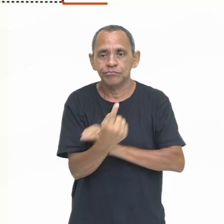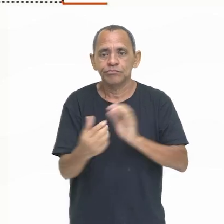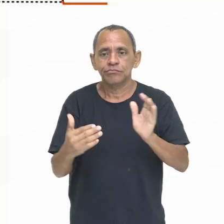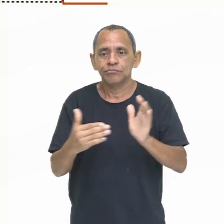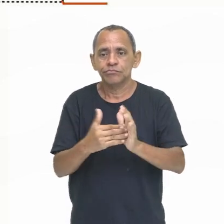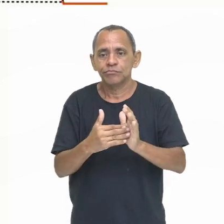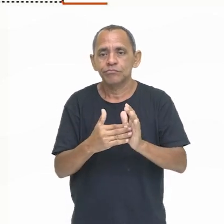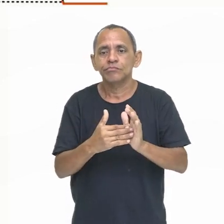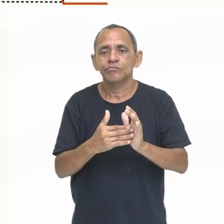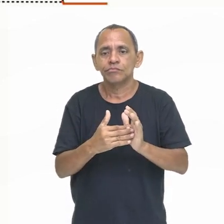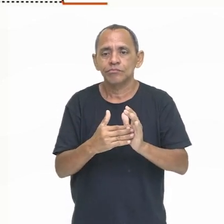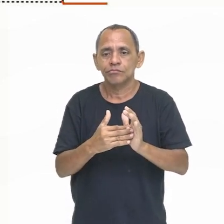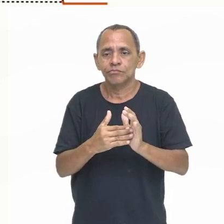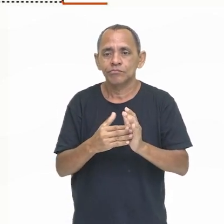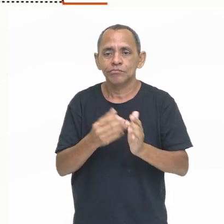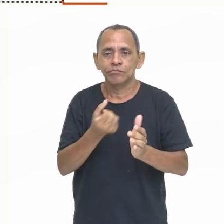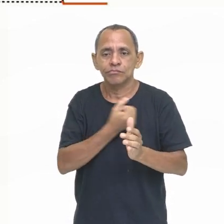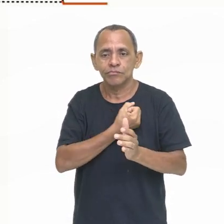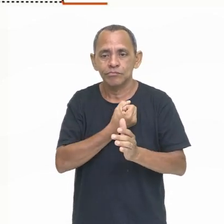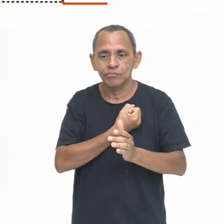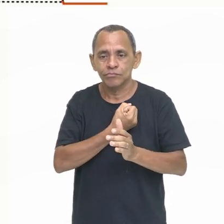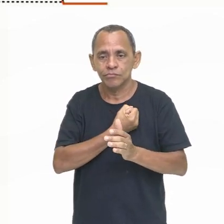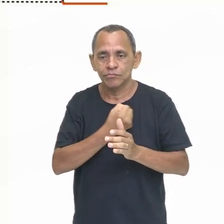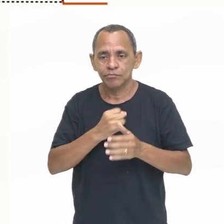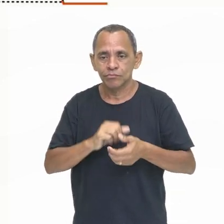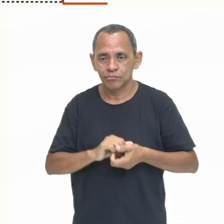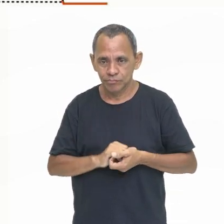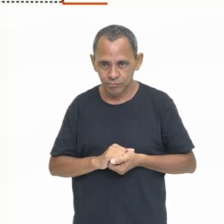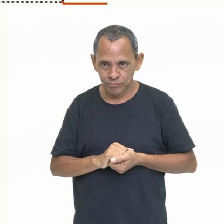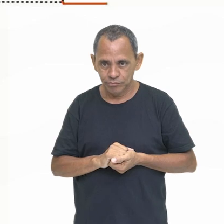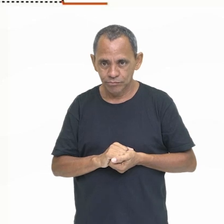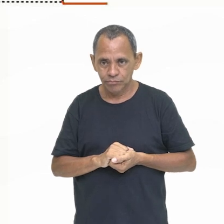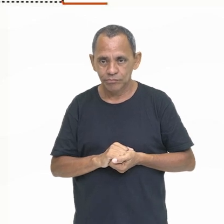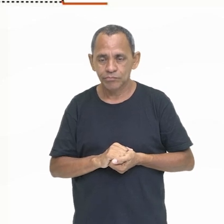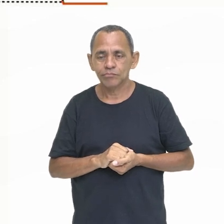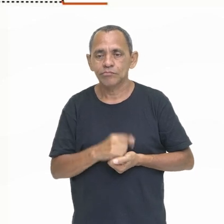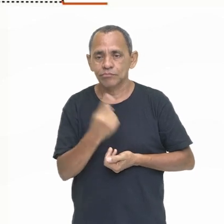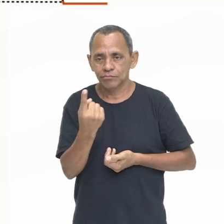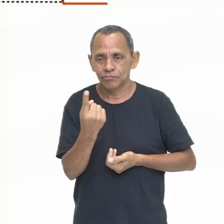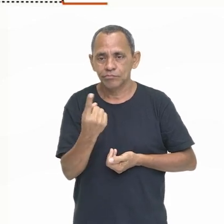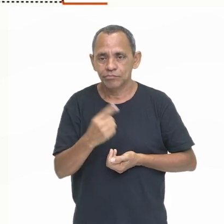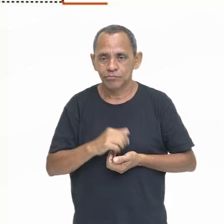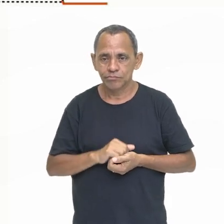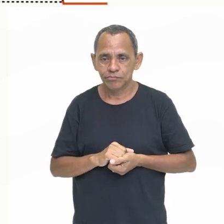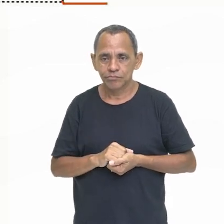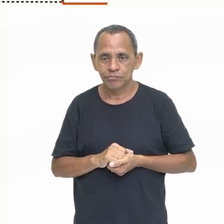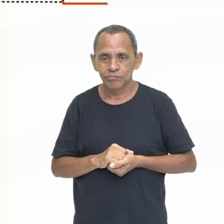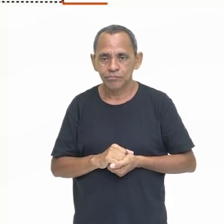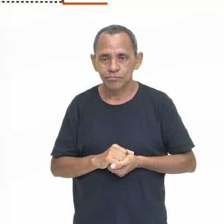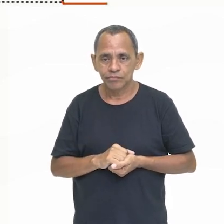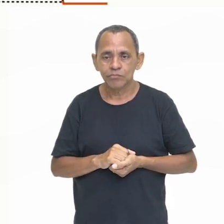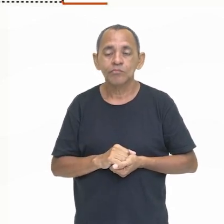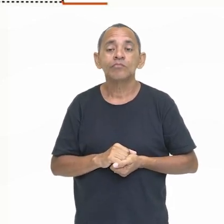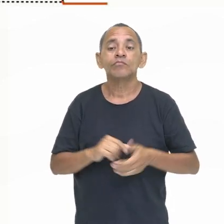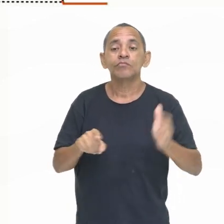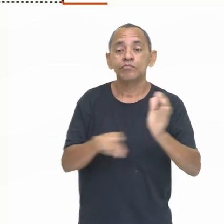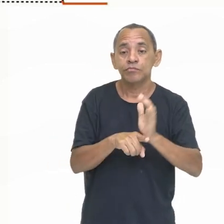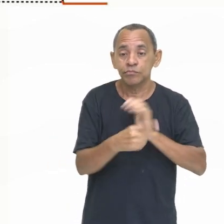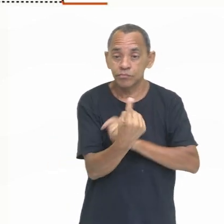até o número, perdão, do menos 1 até 1, vou voltar aqui, pessoal, desculpa. Vou marcar certinho aqui, ó, do menos